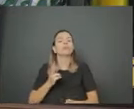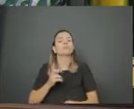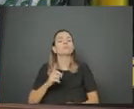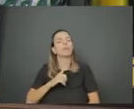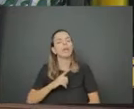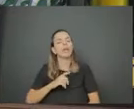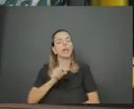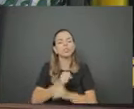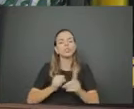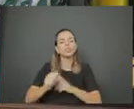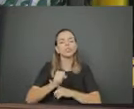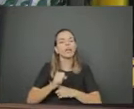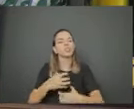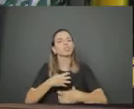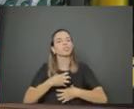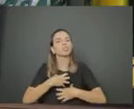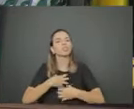para perto da Polícia Militar?